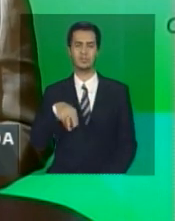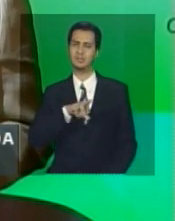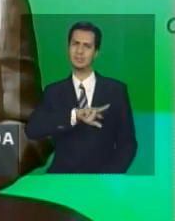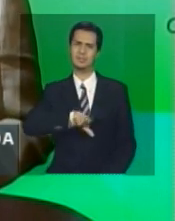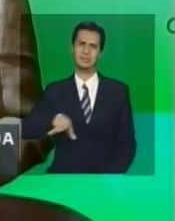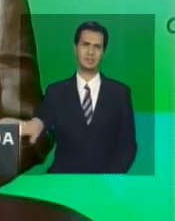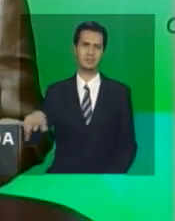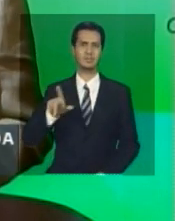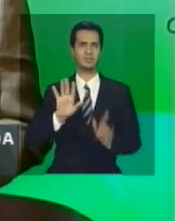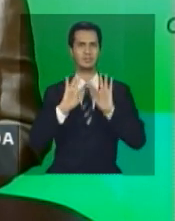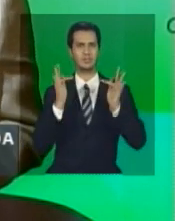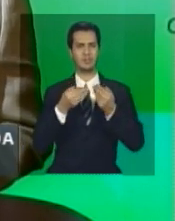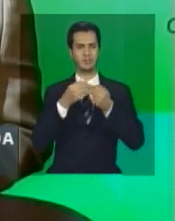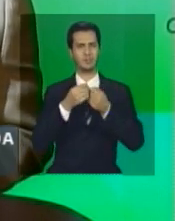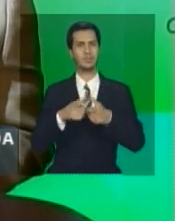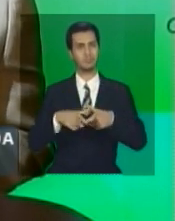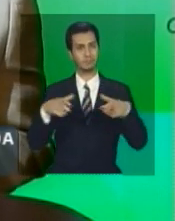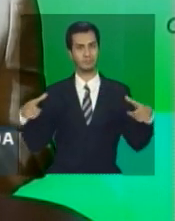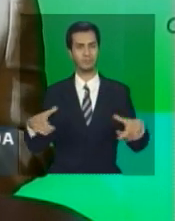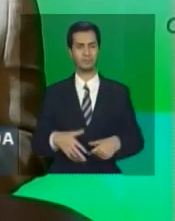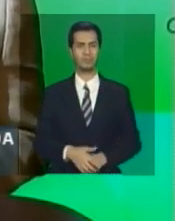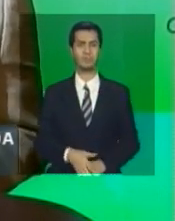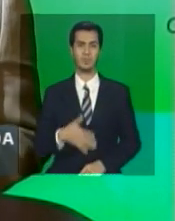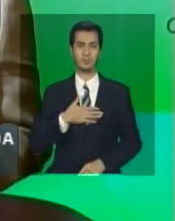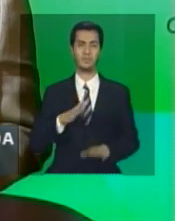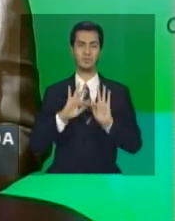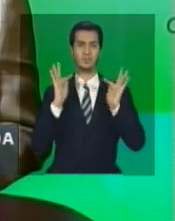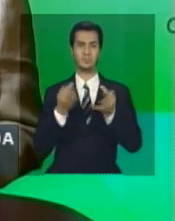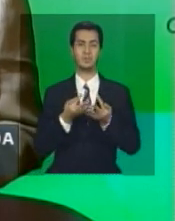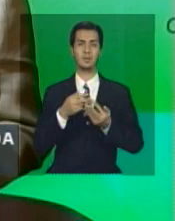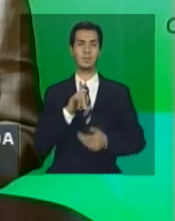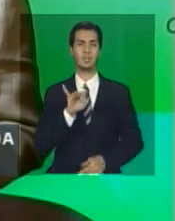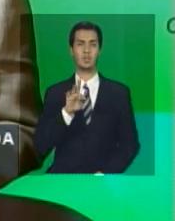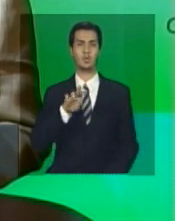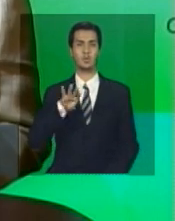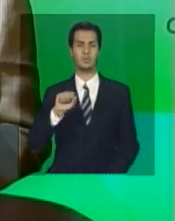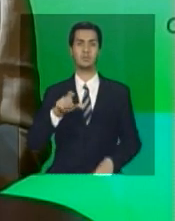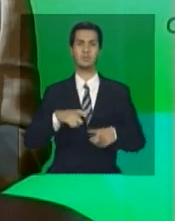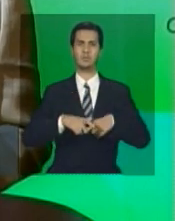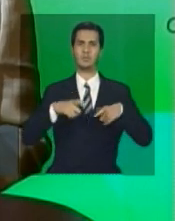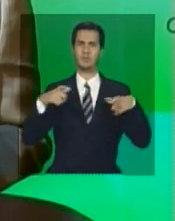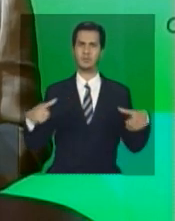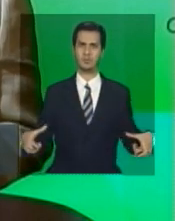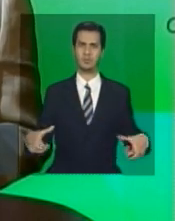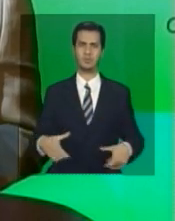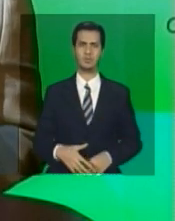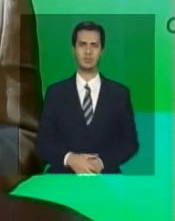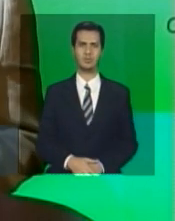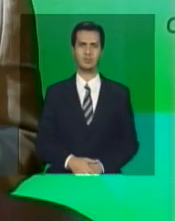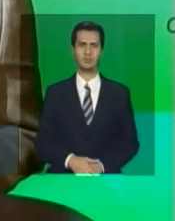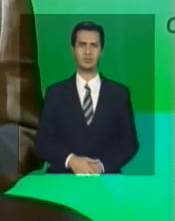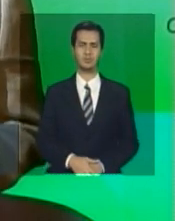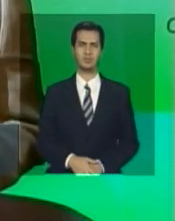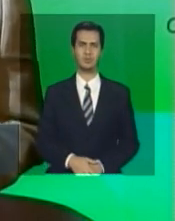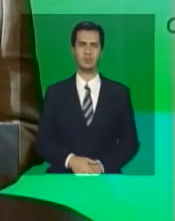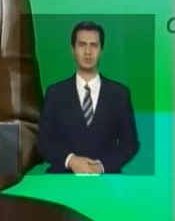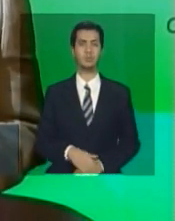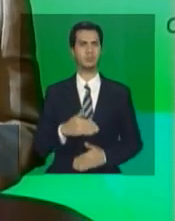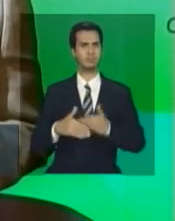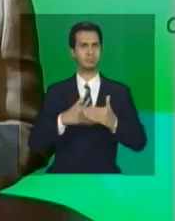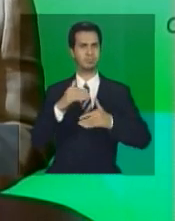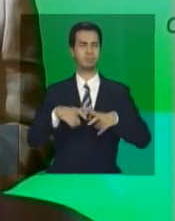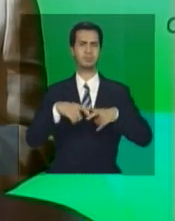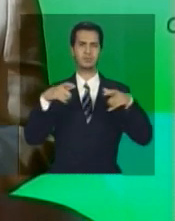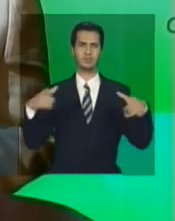vai. Assim como minha família, a Petrobras cresceu. Cresceu, cresceu muito, como demonstrou o